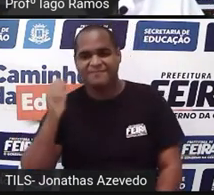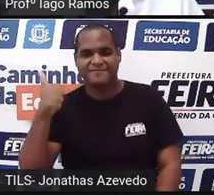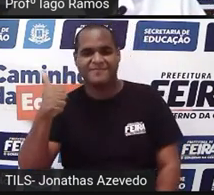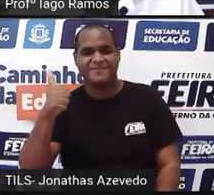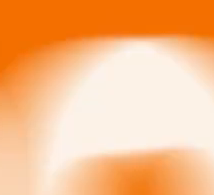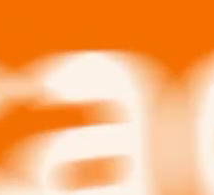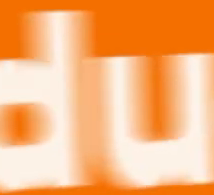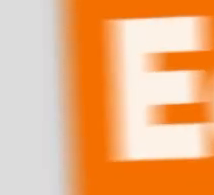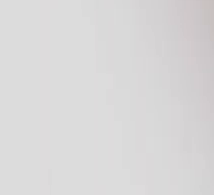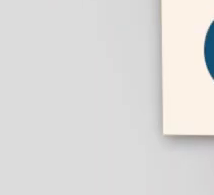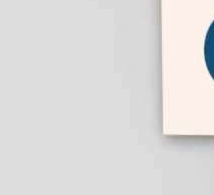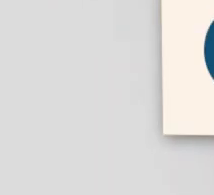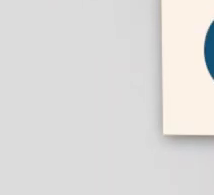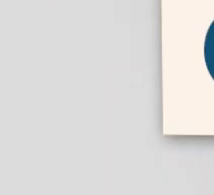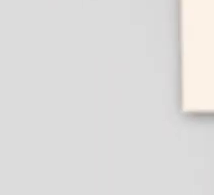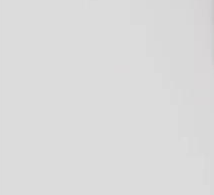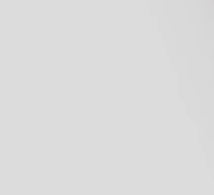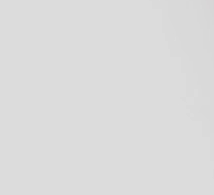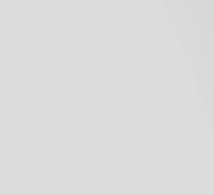by an